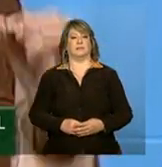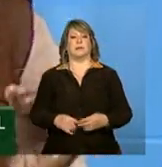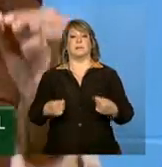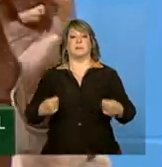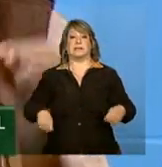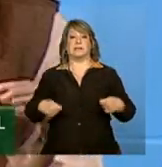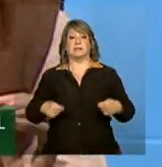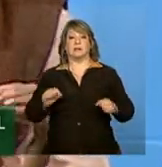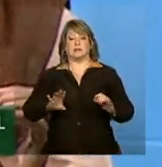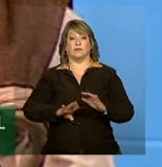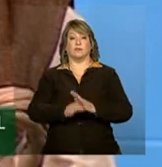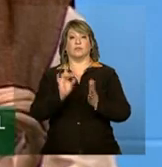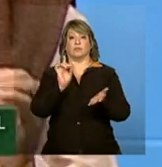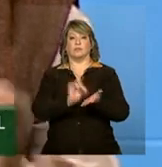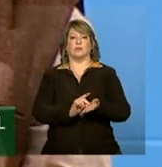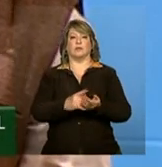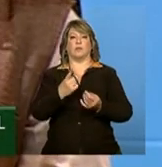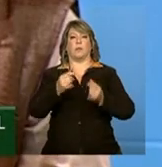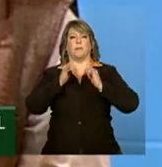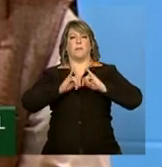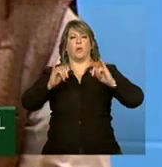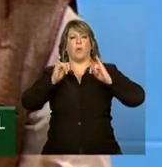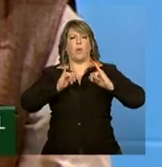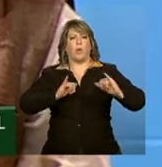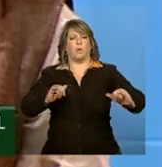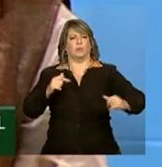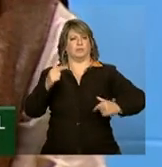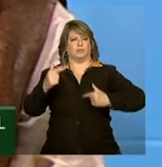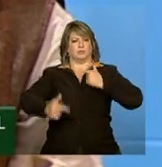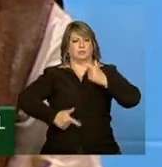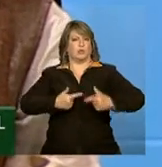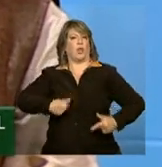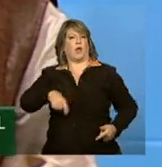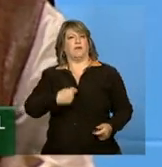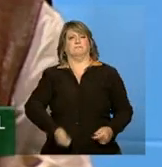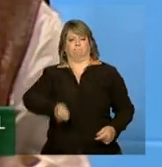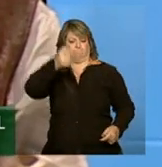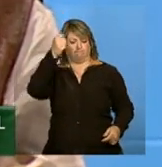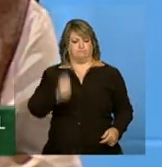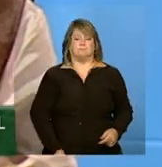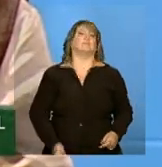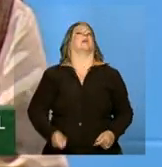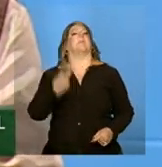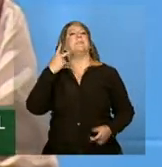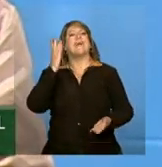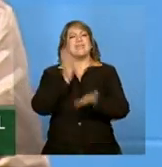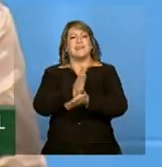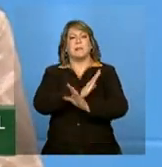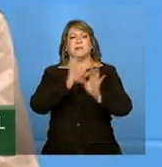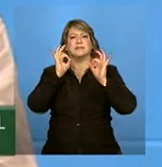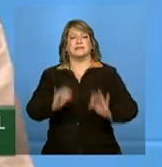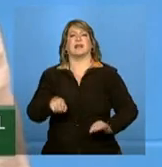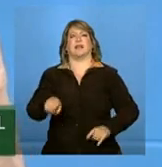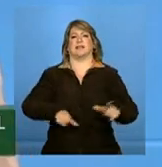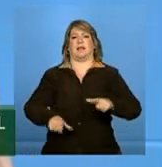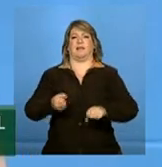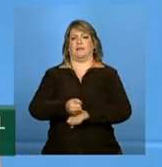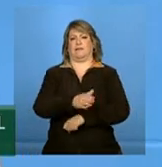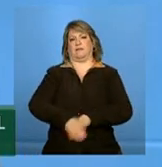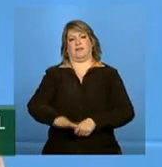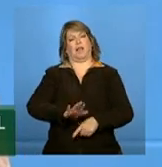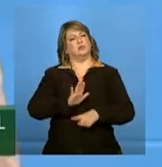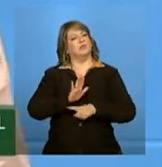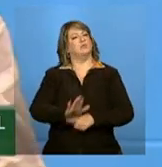na realidade uma proclamação de guerra por nossa parte contra o trabalho infantil. Uma proclamação de